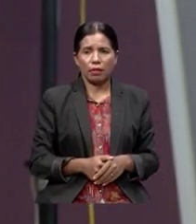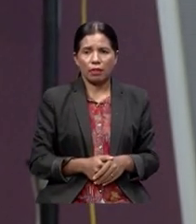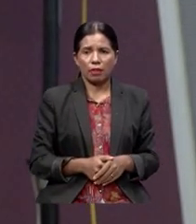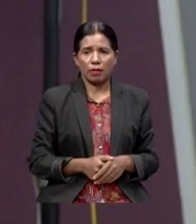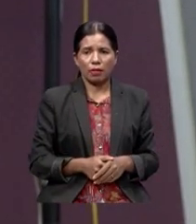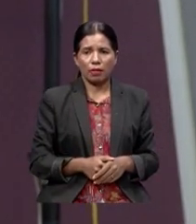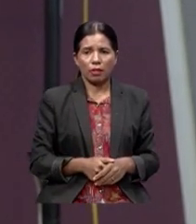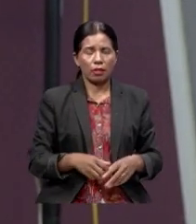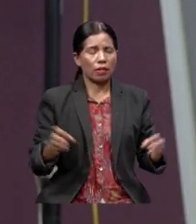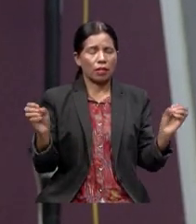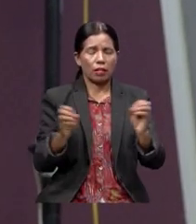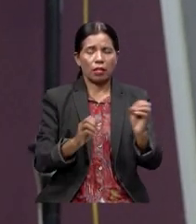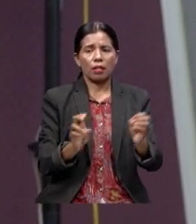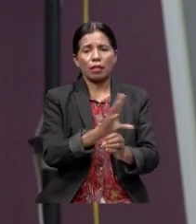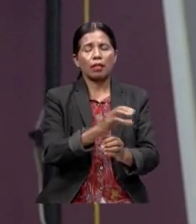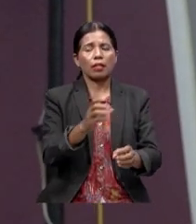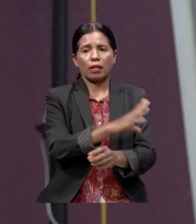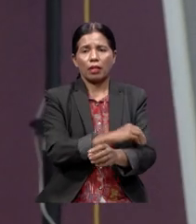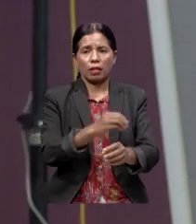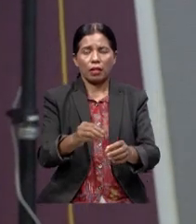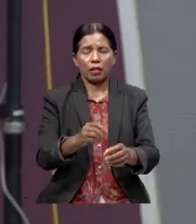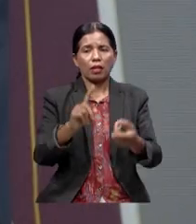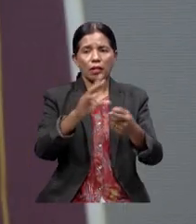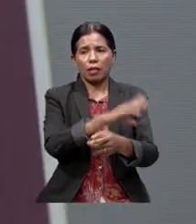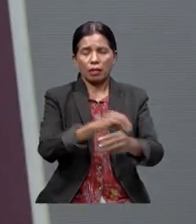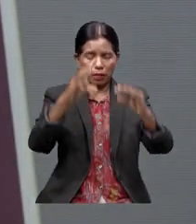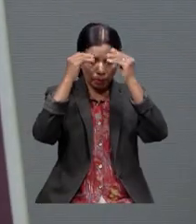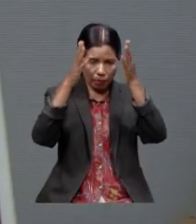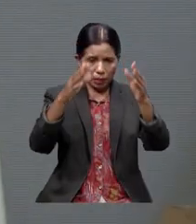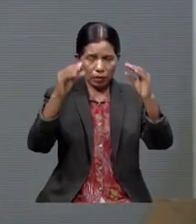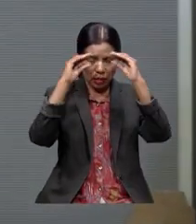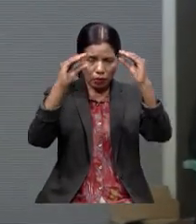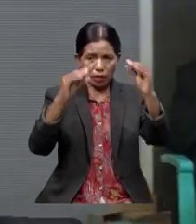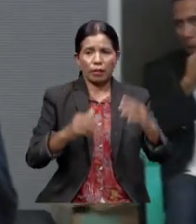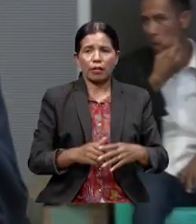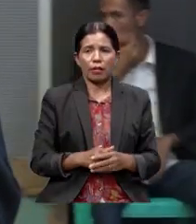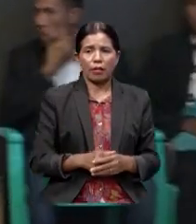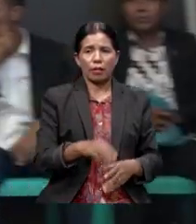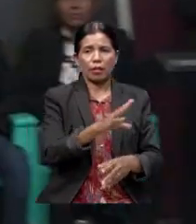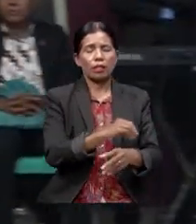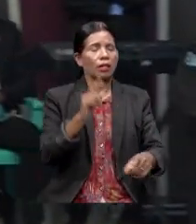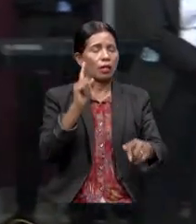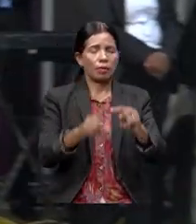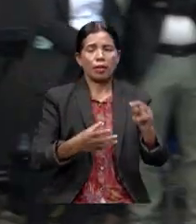da convence. Hanuri, amaus, Hanuri, se se muriu, do que da aquila.